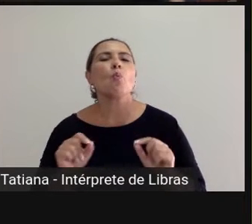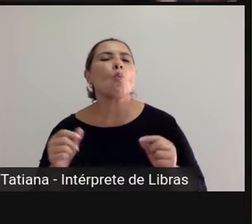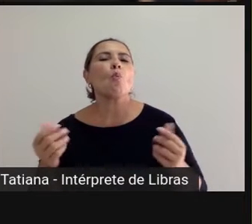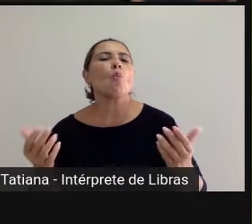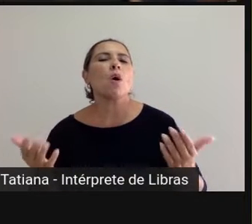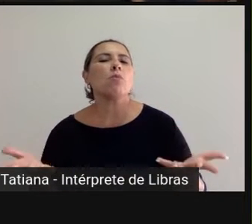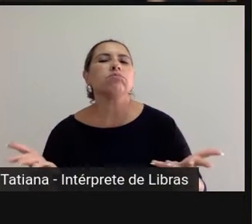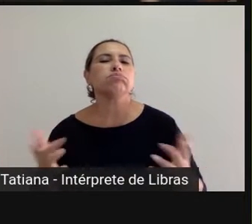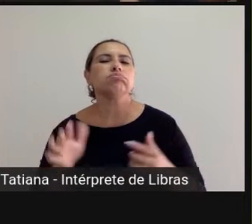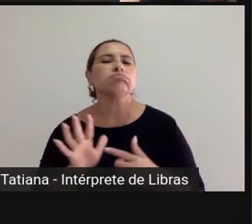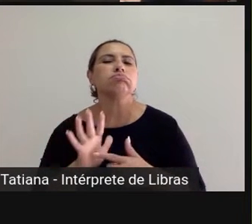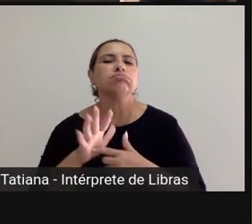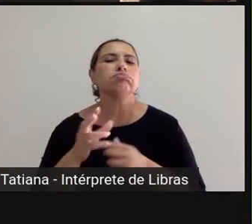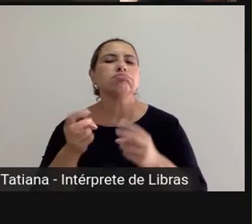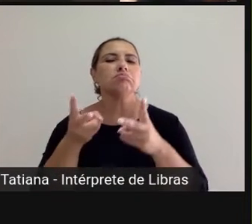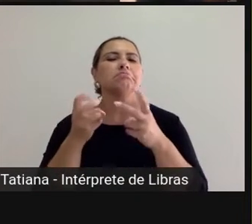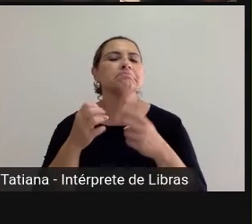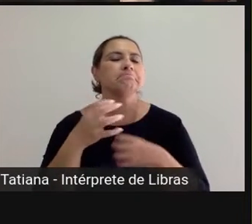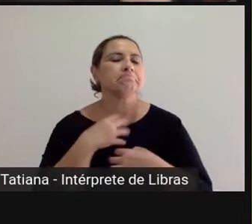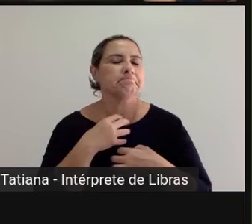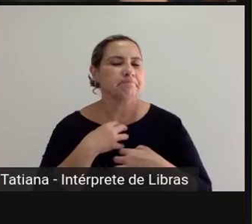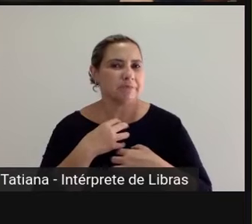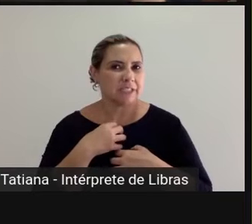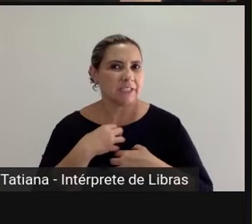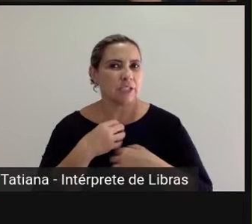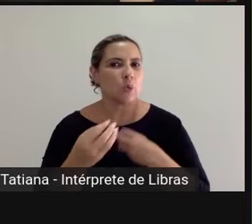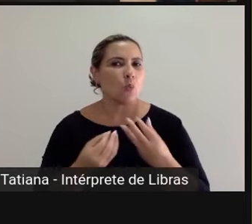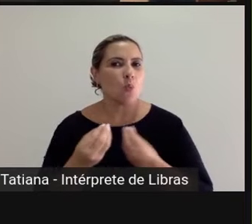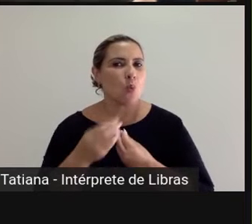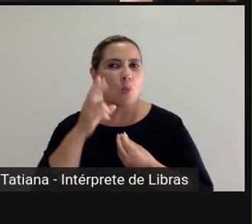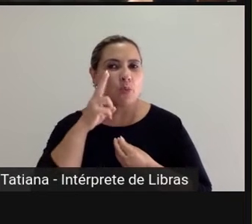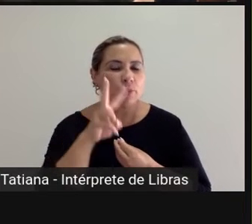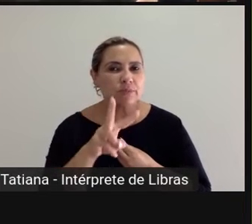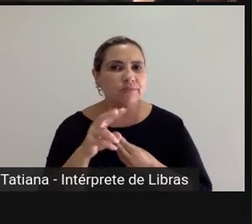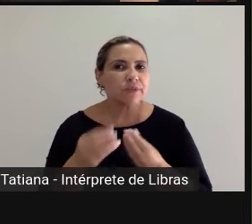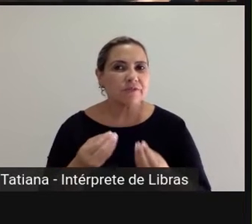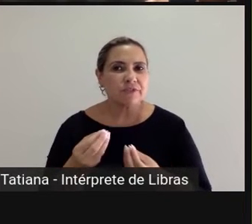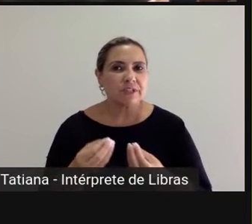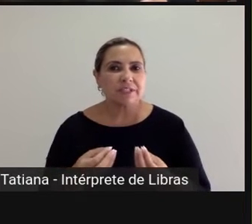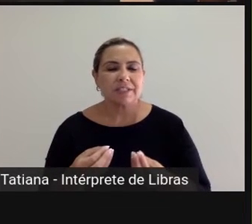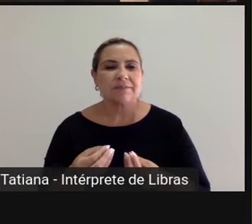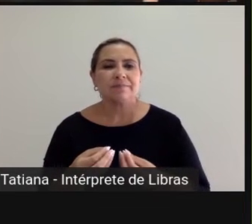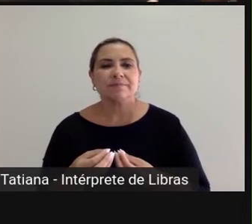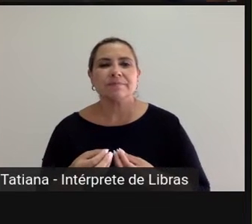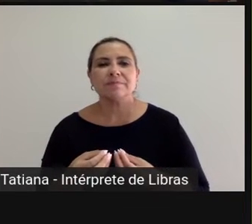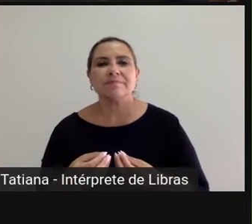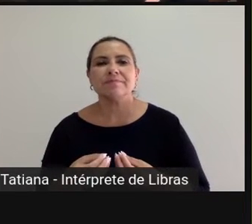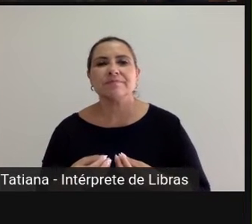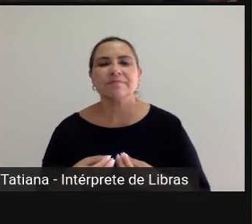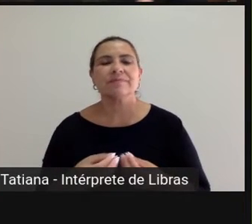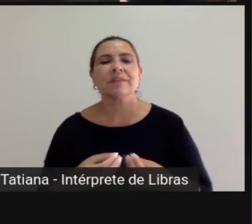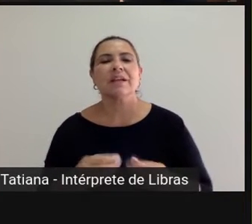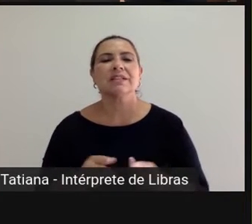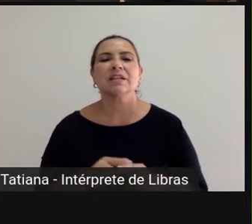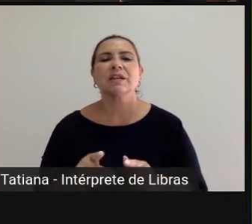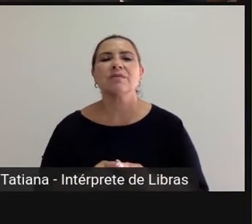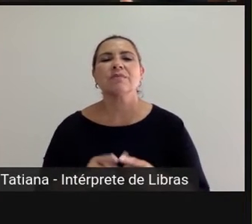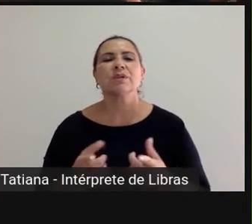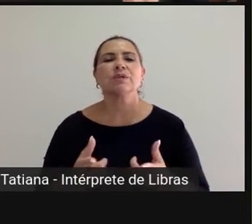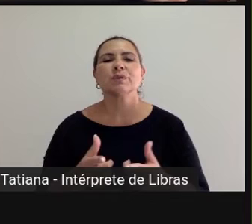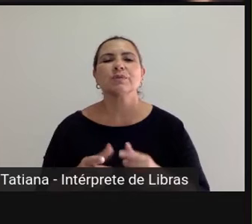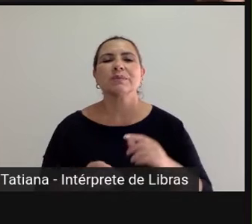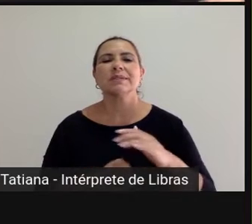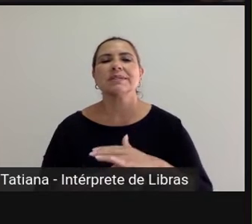quais eram os sinais, os indícios, né? Como é que vinha como é que vem o lobby dessas empresas dentro do